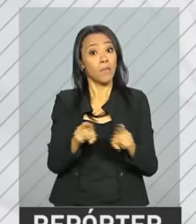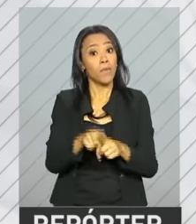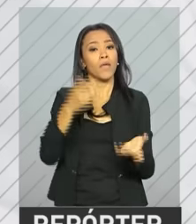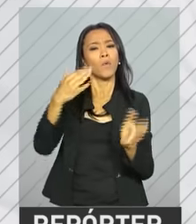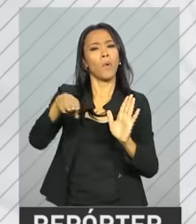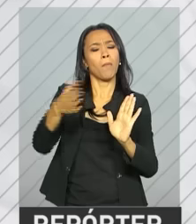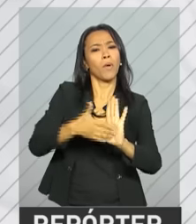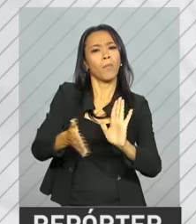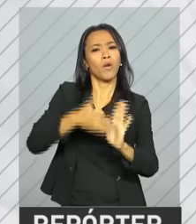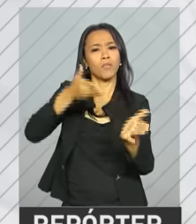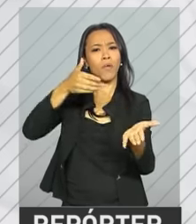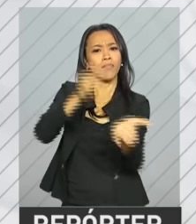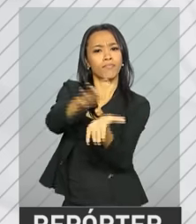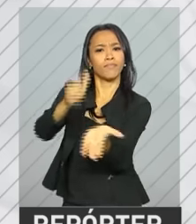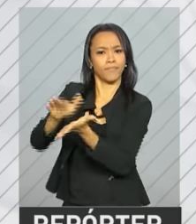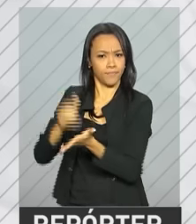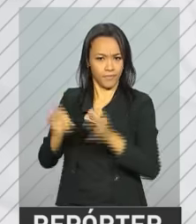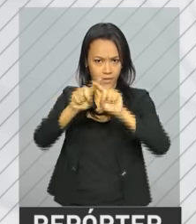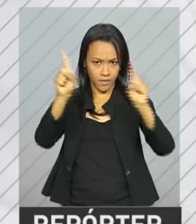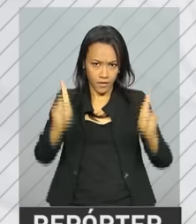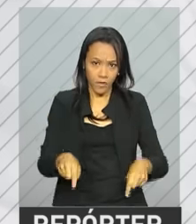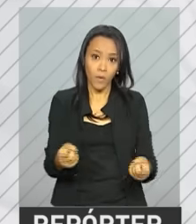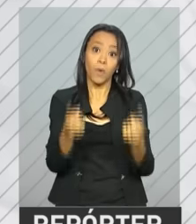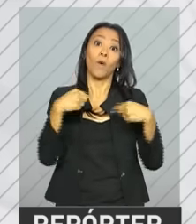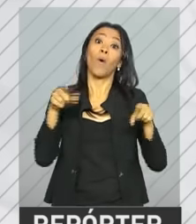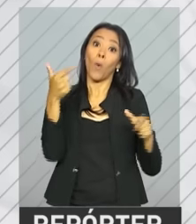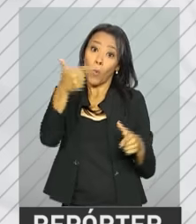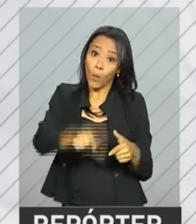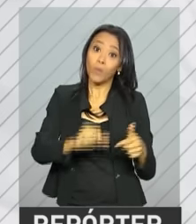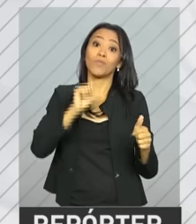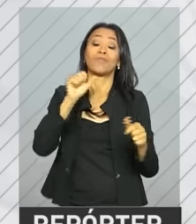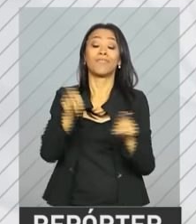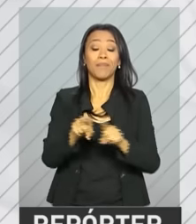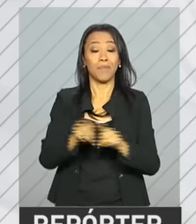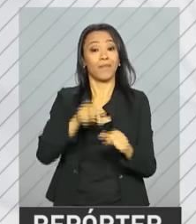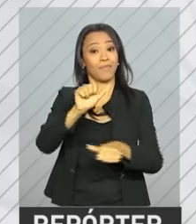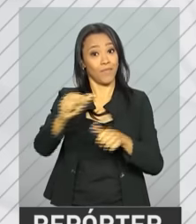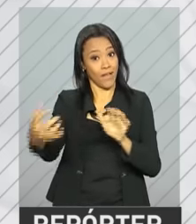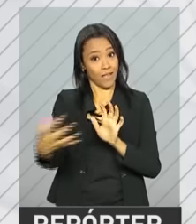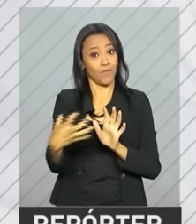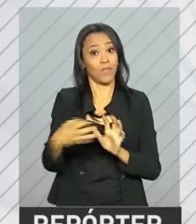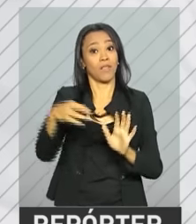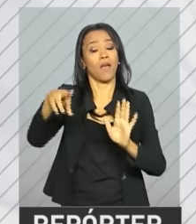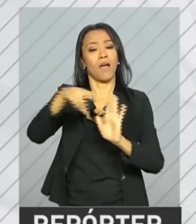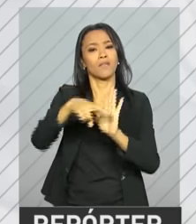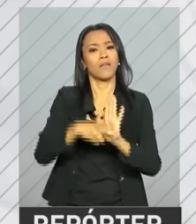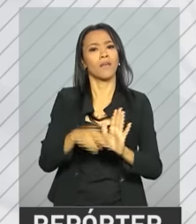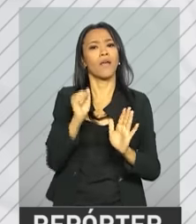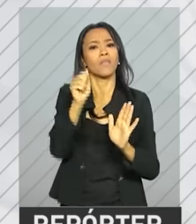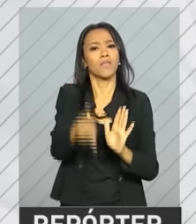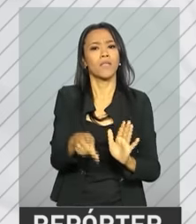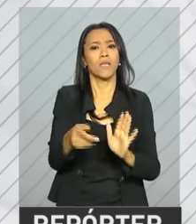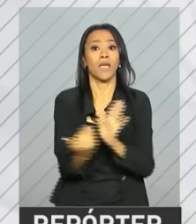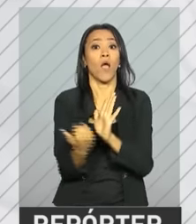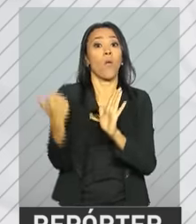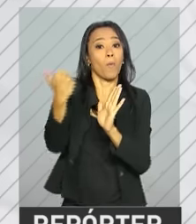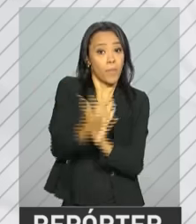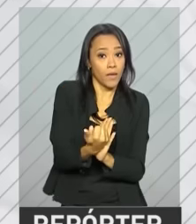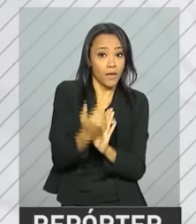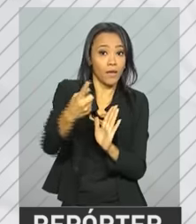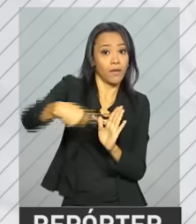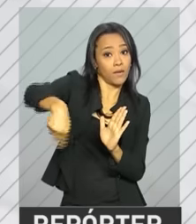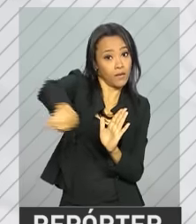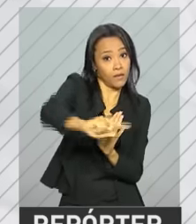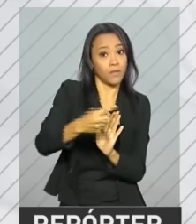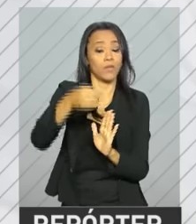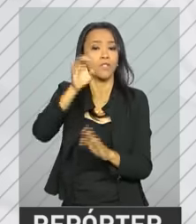servidores mudanças também devem afetar a Previdência do Estado a proposta é que se aumente a contribuição previdenciária dos Servidores